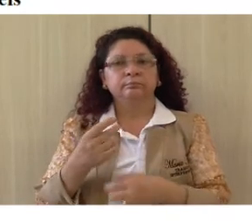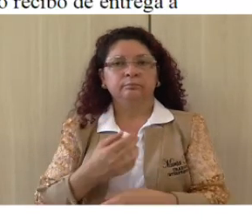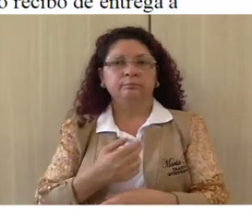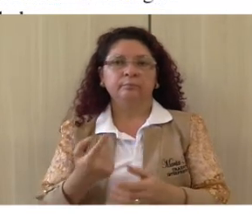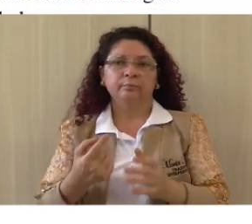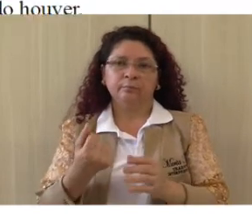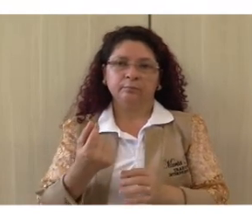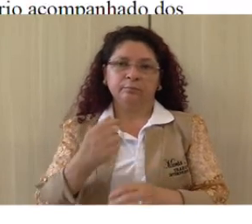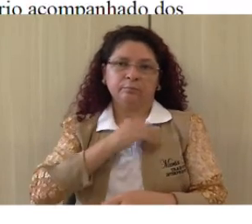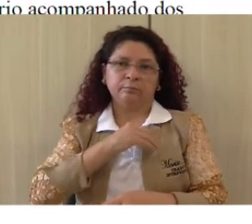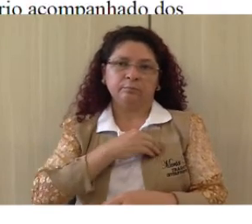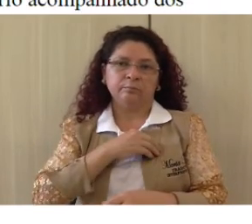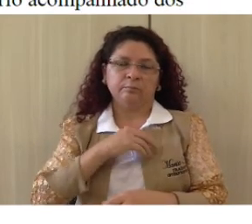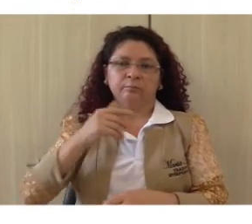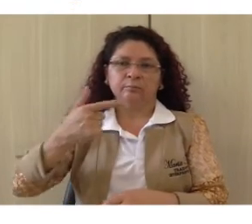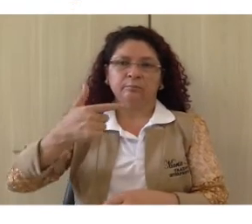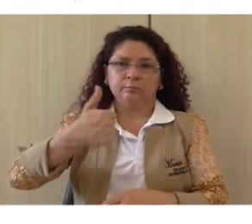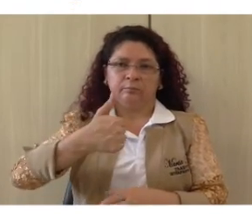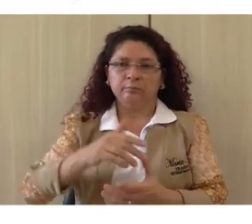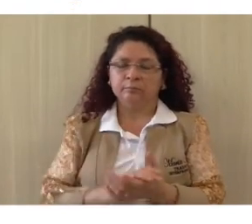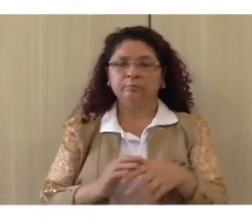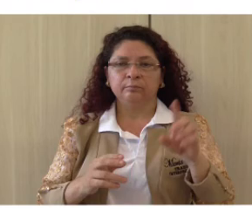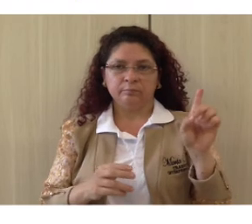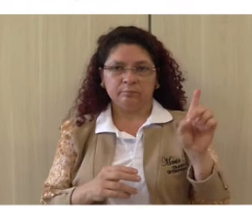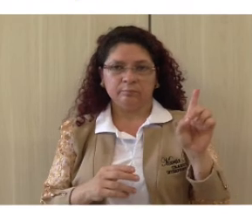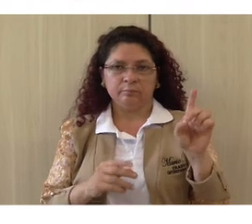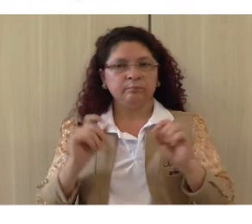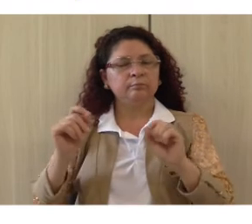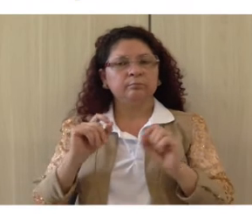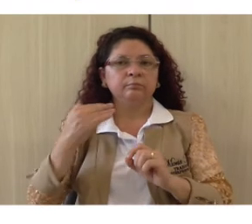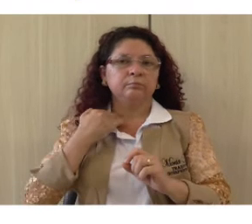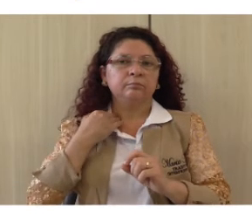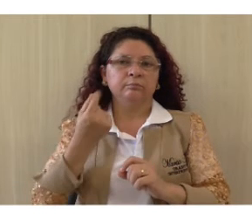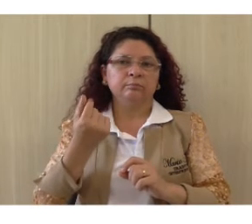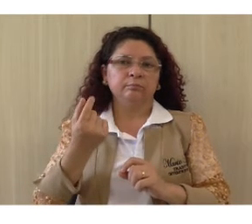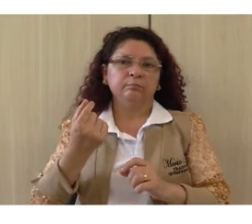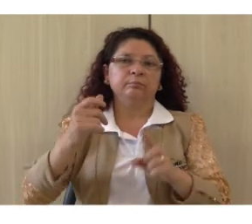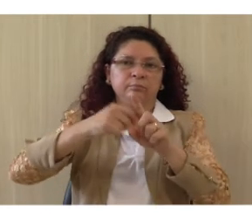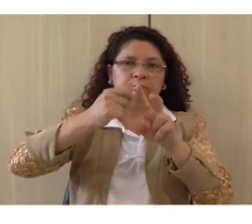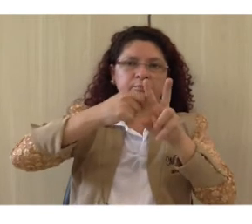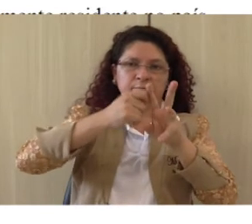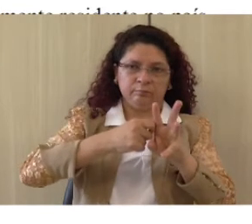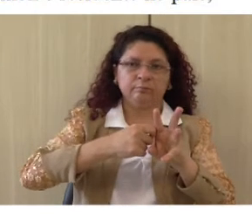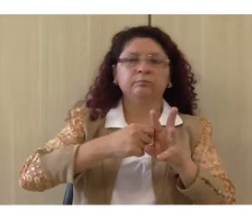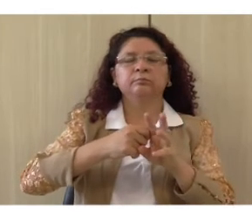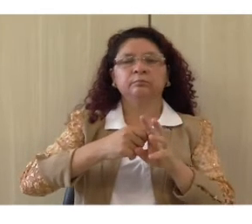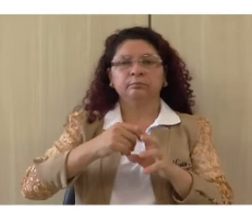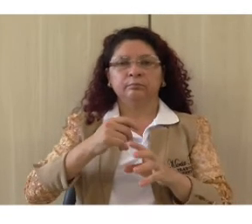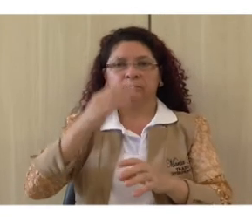declarada. Página 21. D. Extratos bancários dos últimos 3 meses, pelo